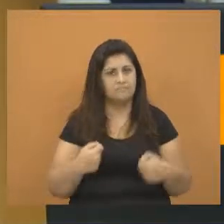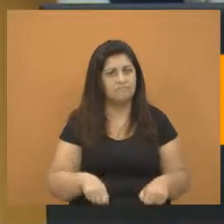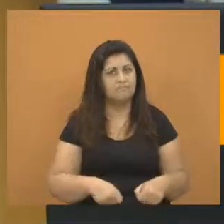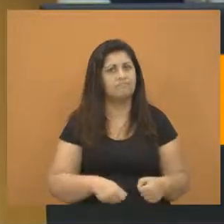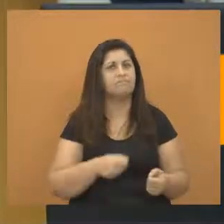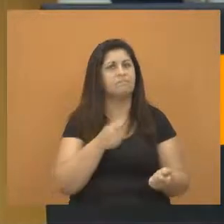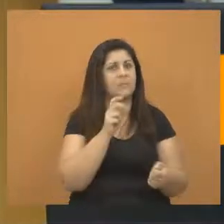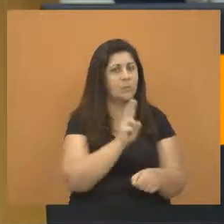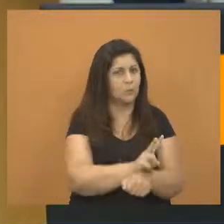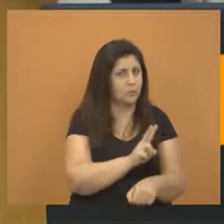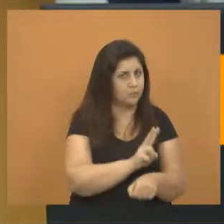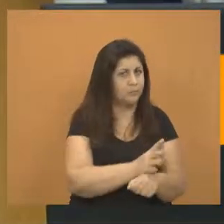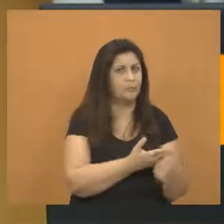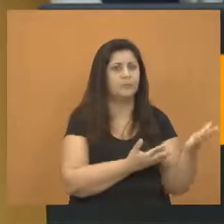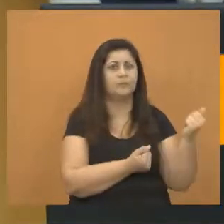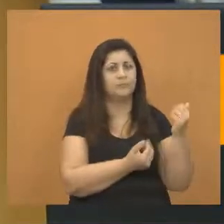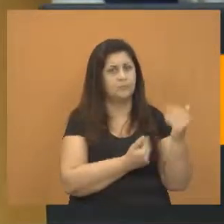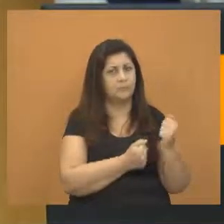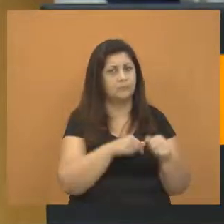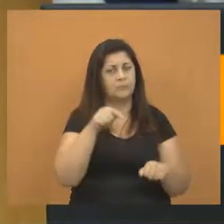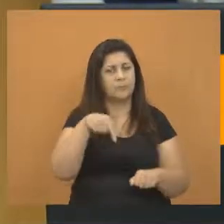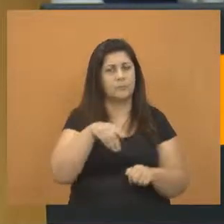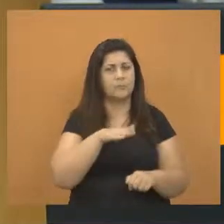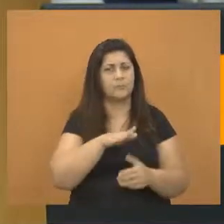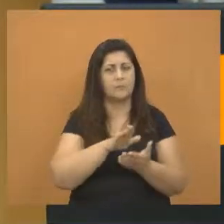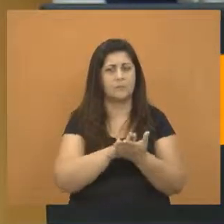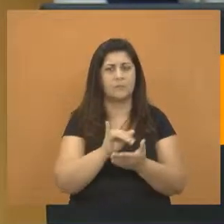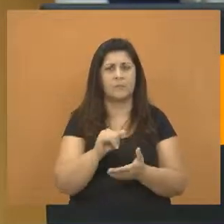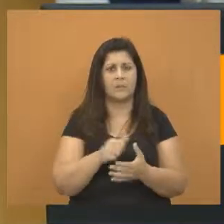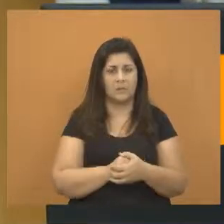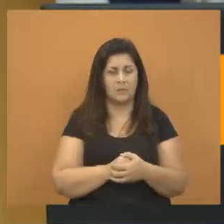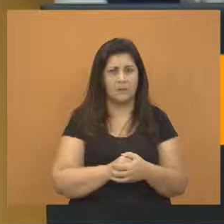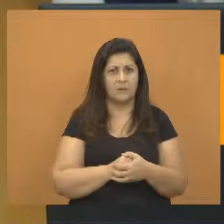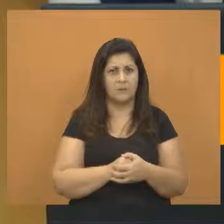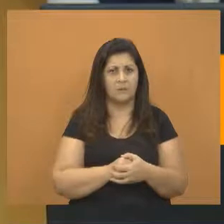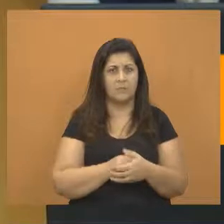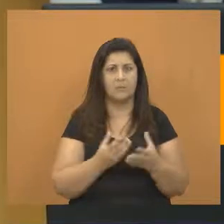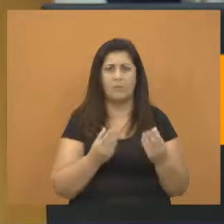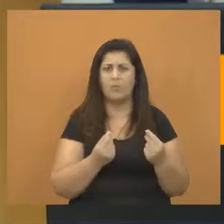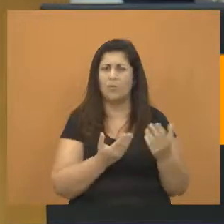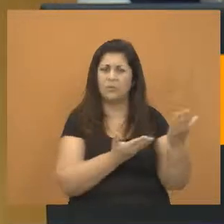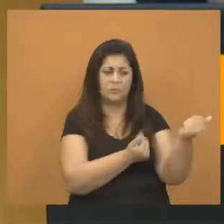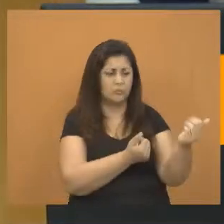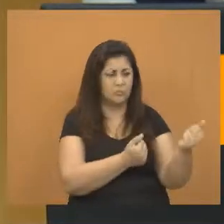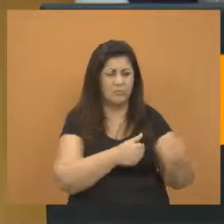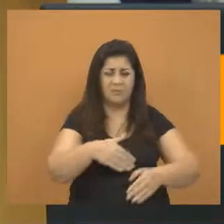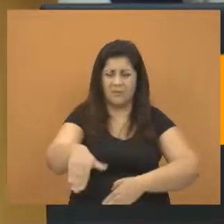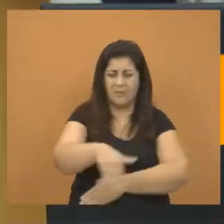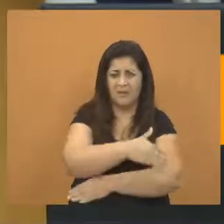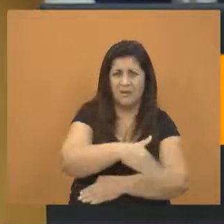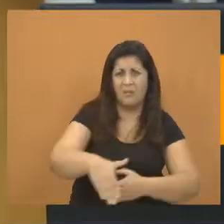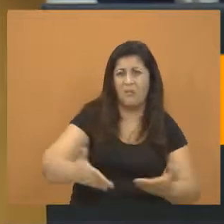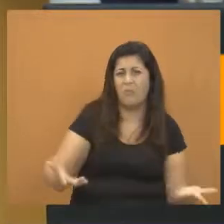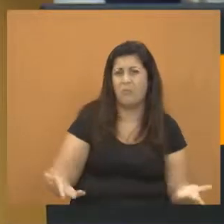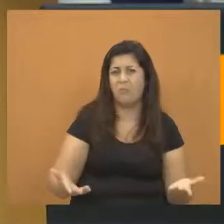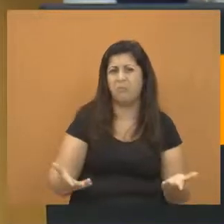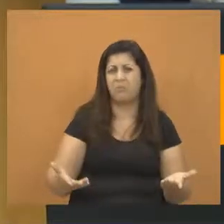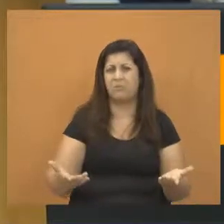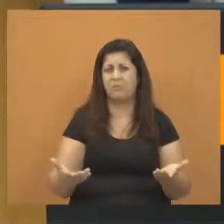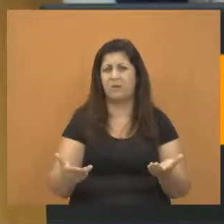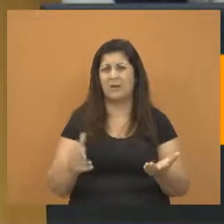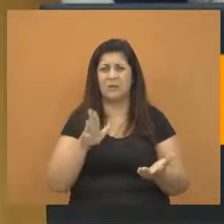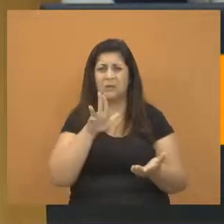da juventude do nosso município. O índice de jovens que estão na rua, o índice de jovens envolvendo em